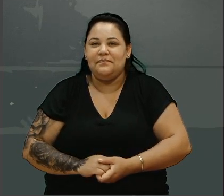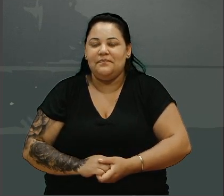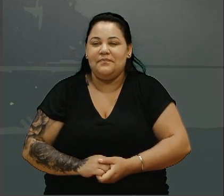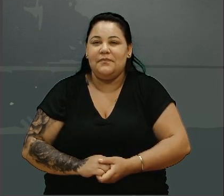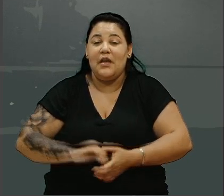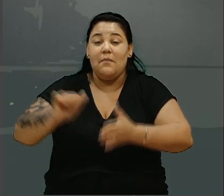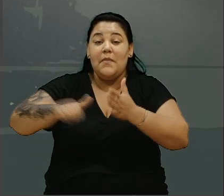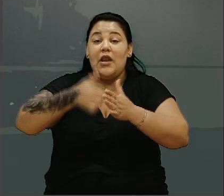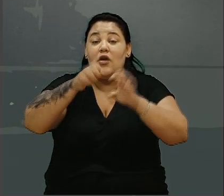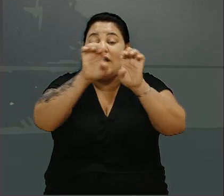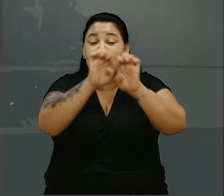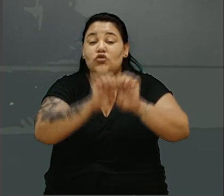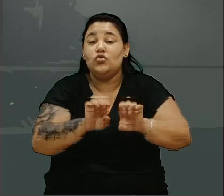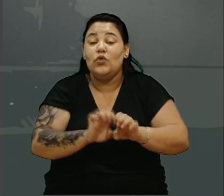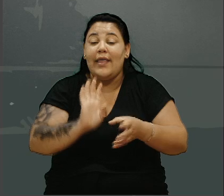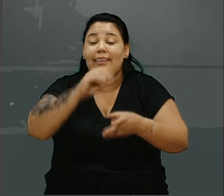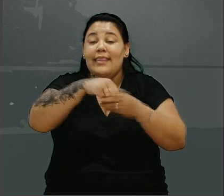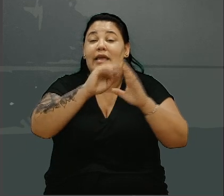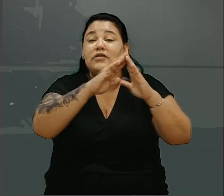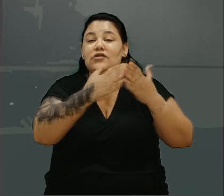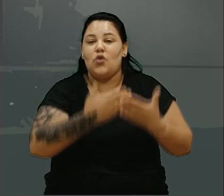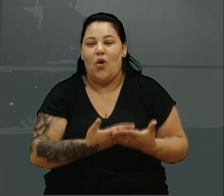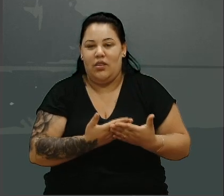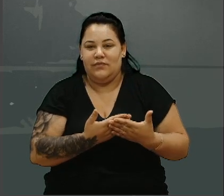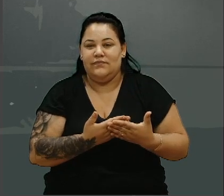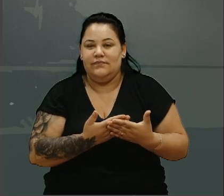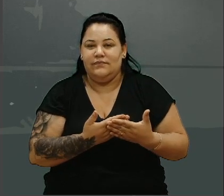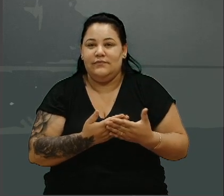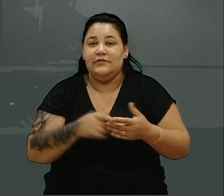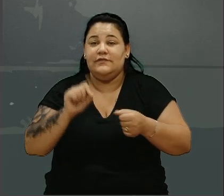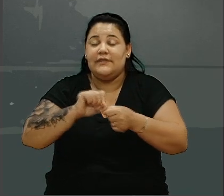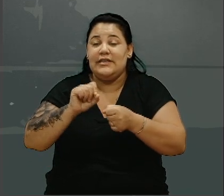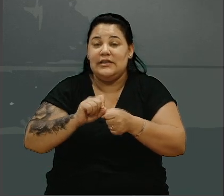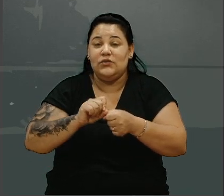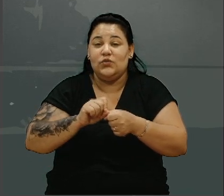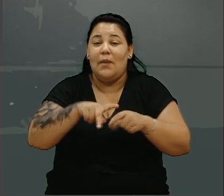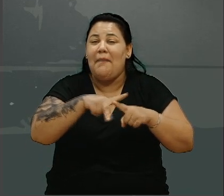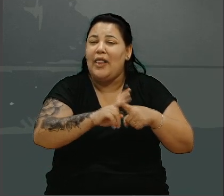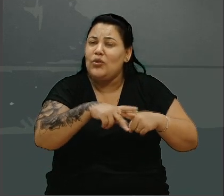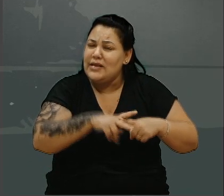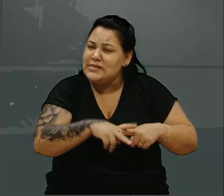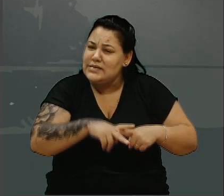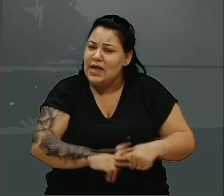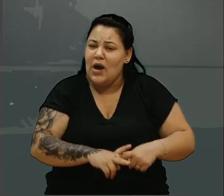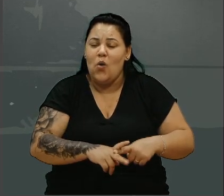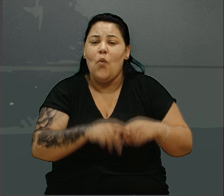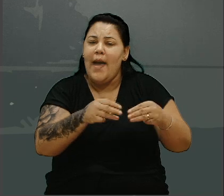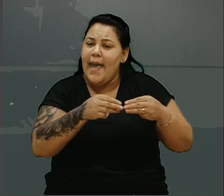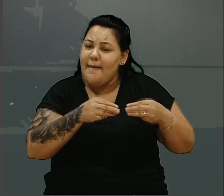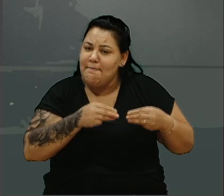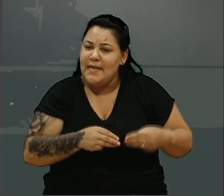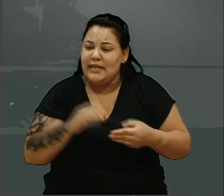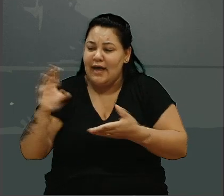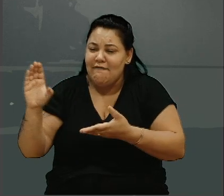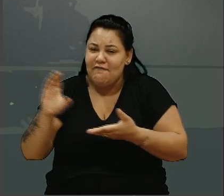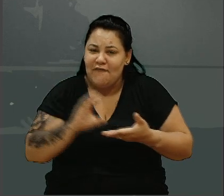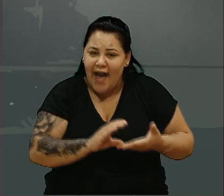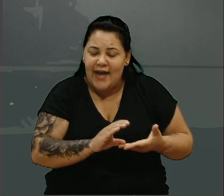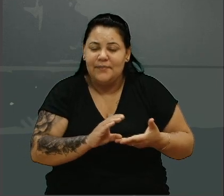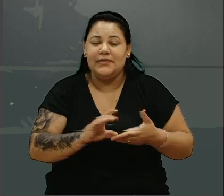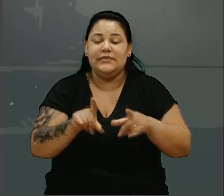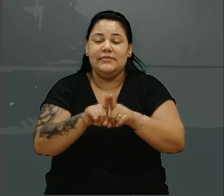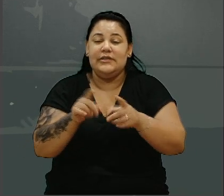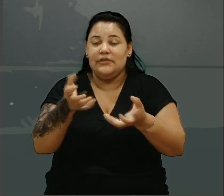infraestrutura das escolas através de ata de manutenção, emendas parlamentares. Aqui